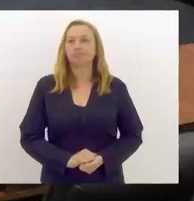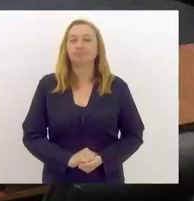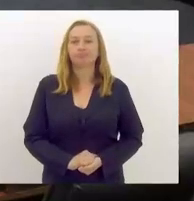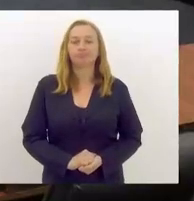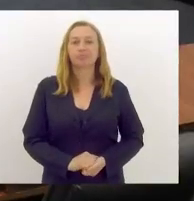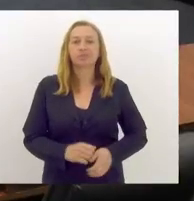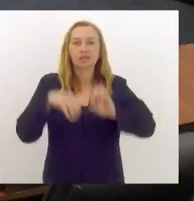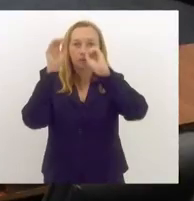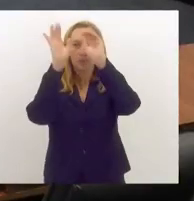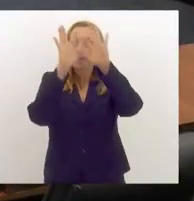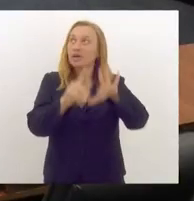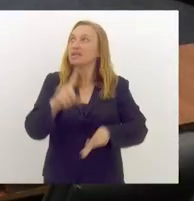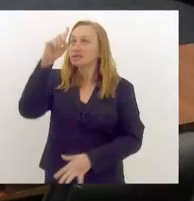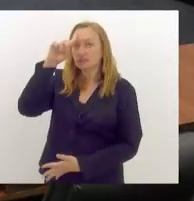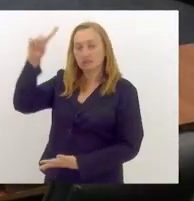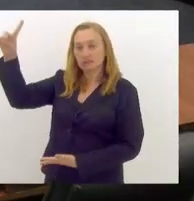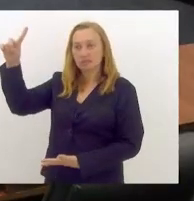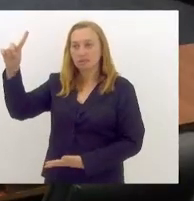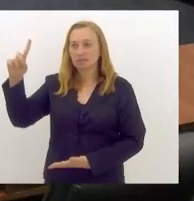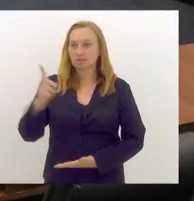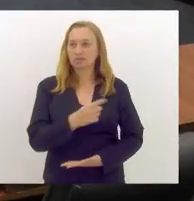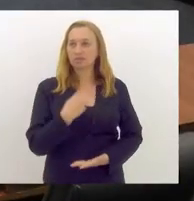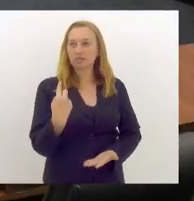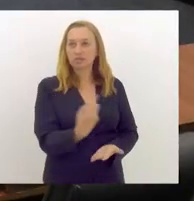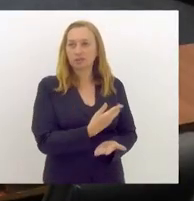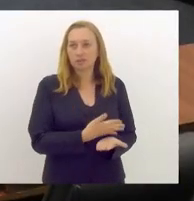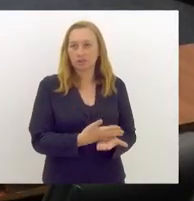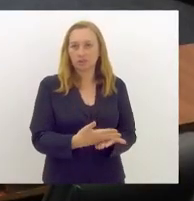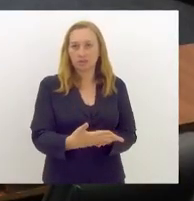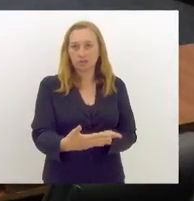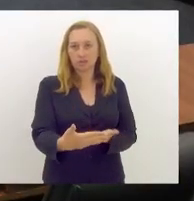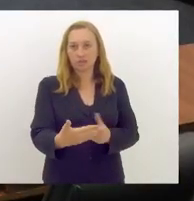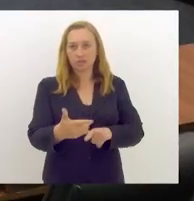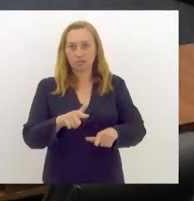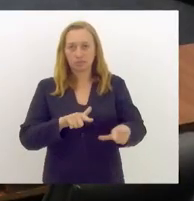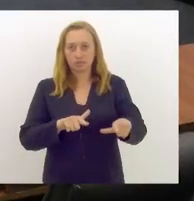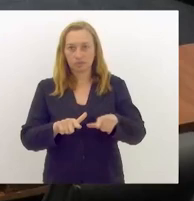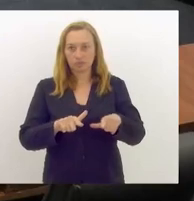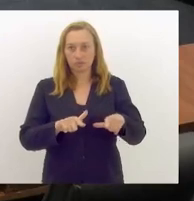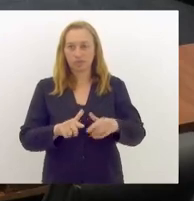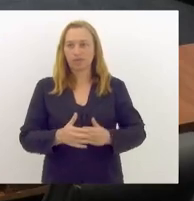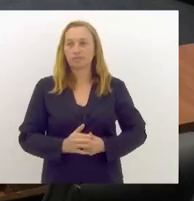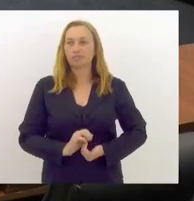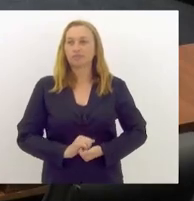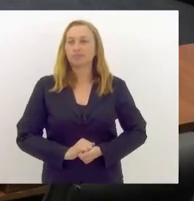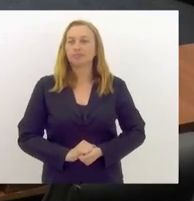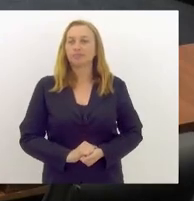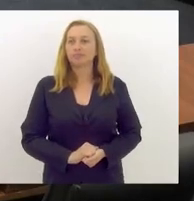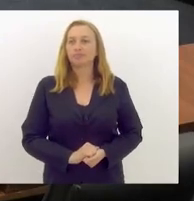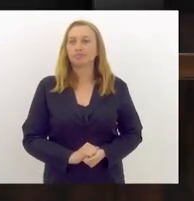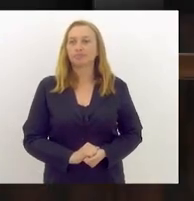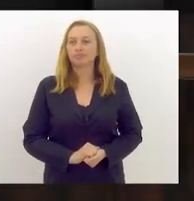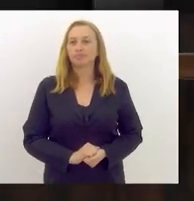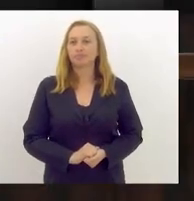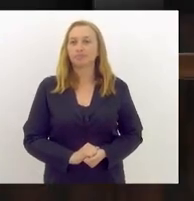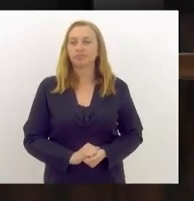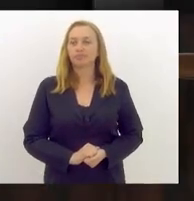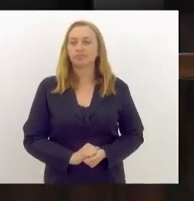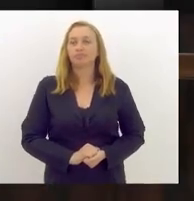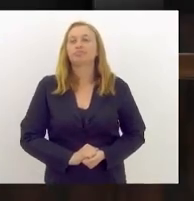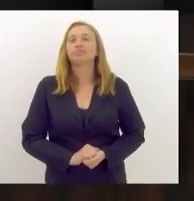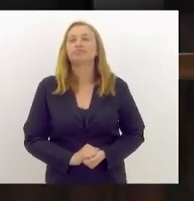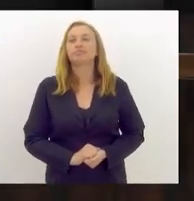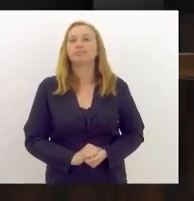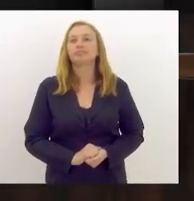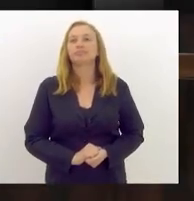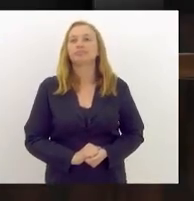Havendo o número legal e sobre a proteção de Deus, iniciamos o nosso trabalho. Está aberta a sessão.